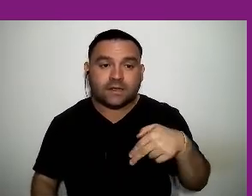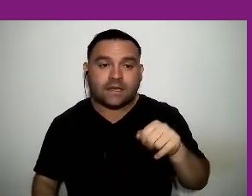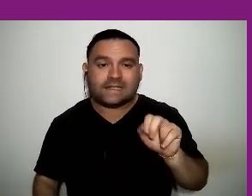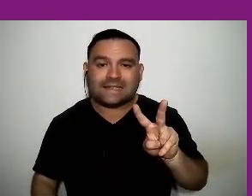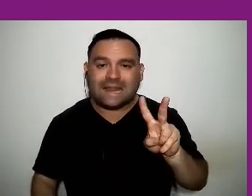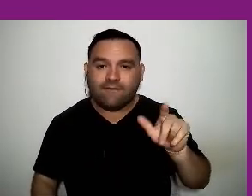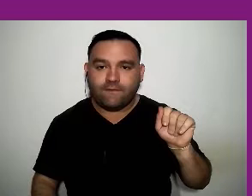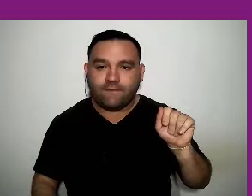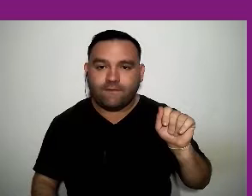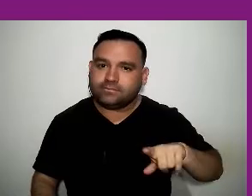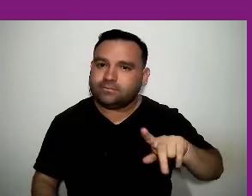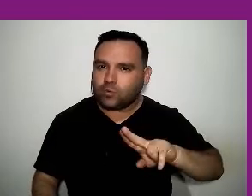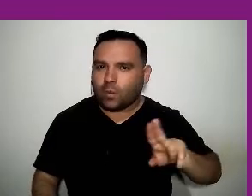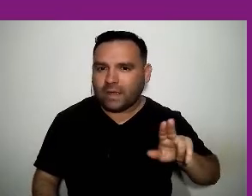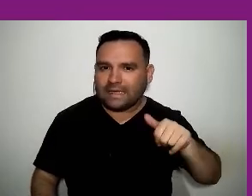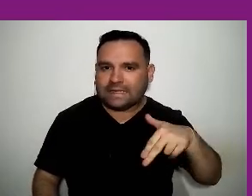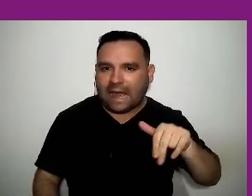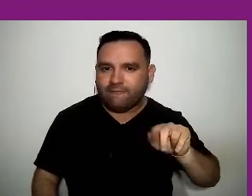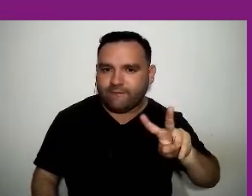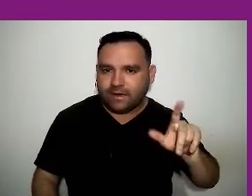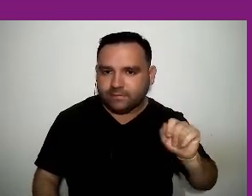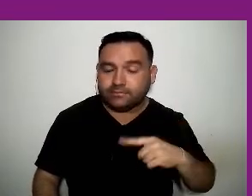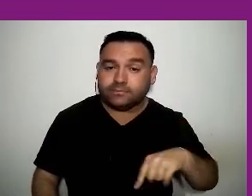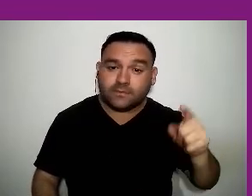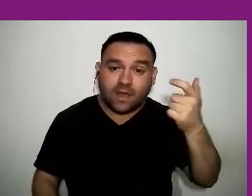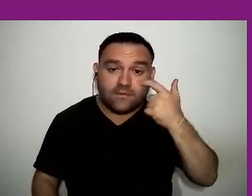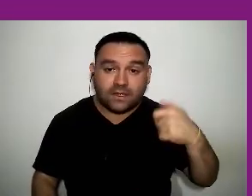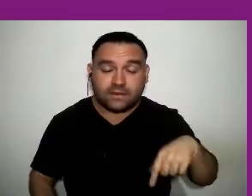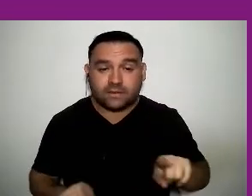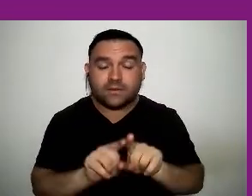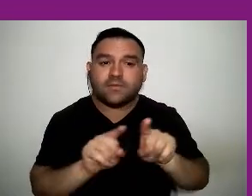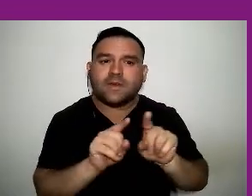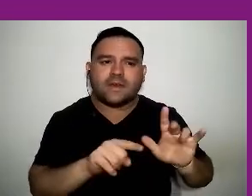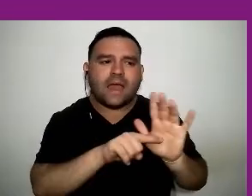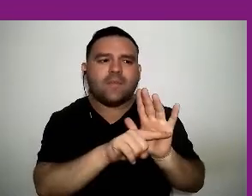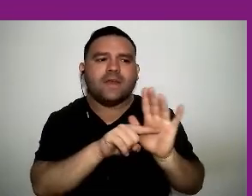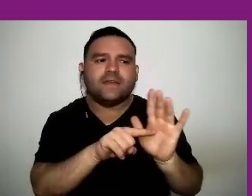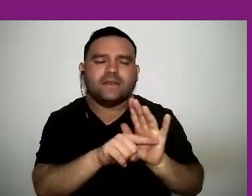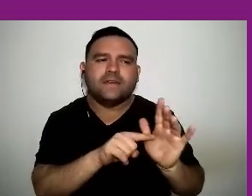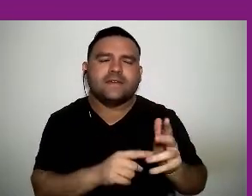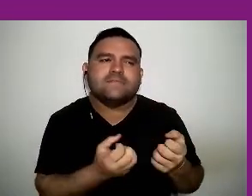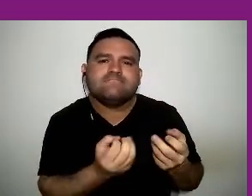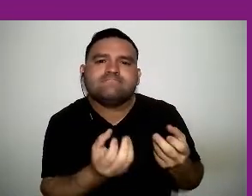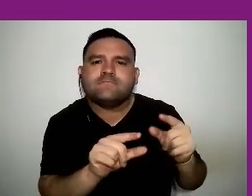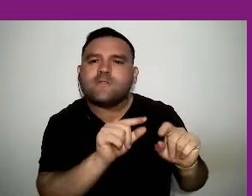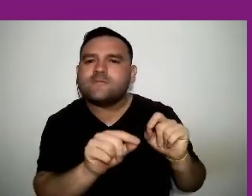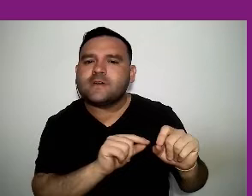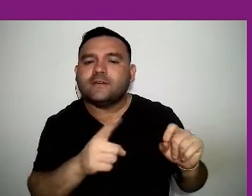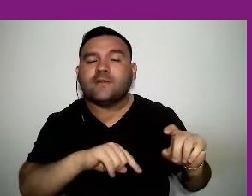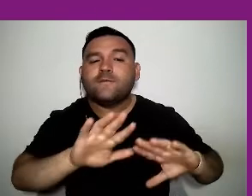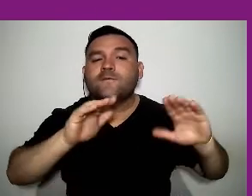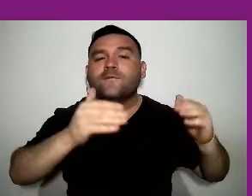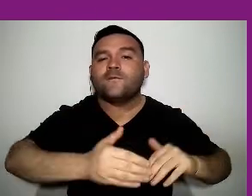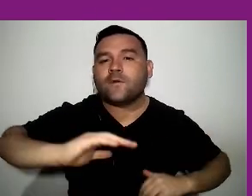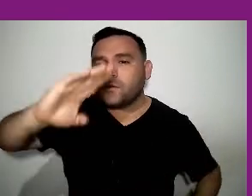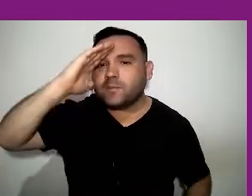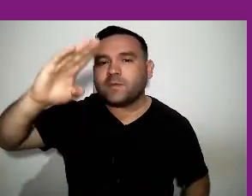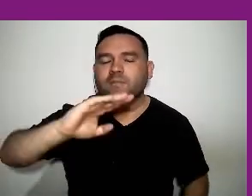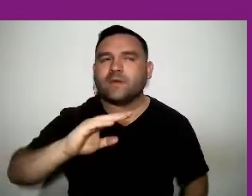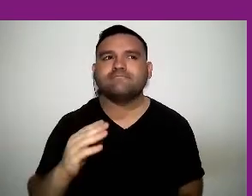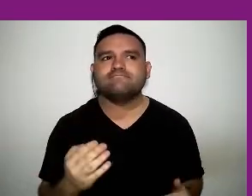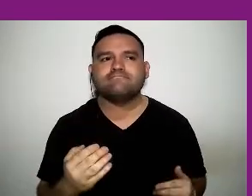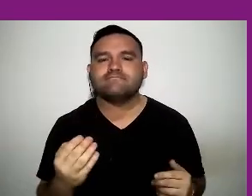NAVA. Se nós olharmos o que a pesquisa tem feito, nós temos focado principalmente